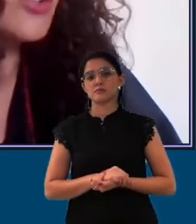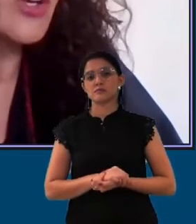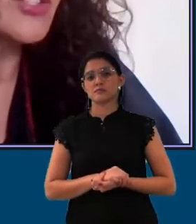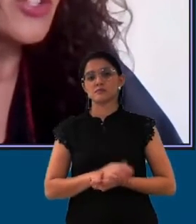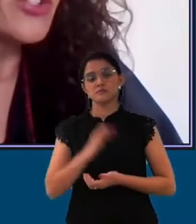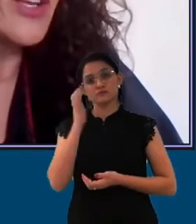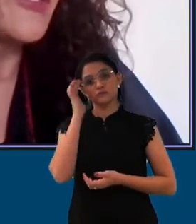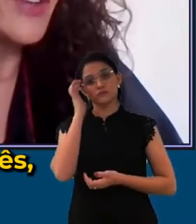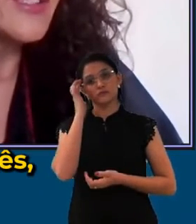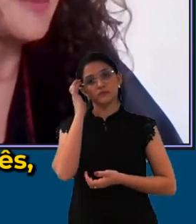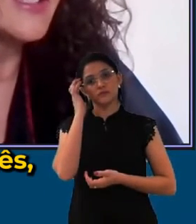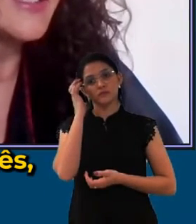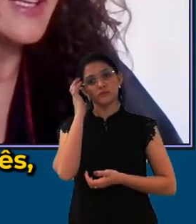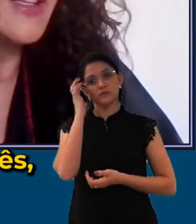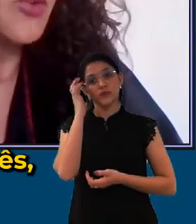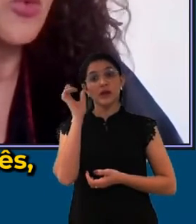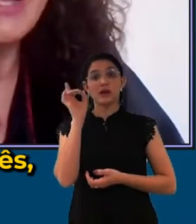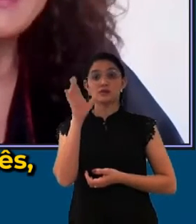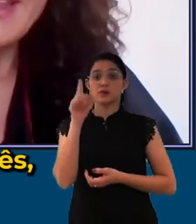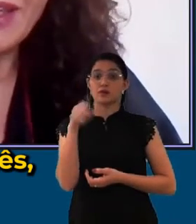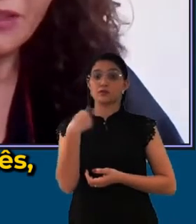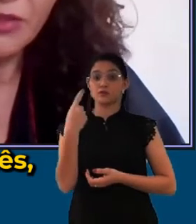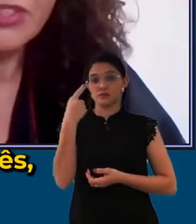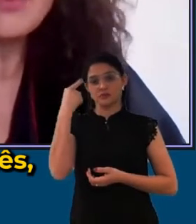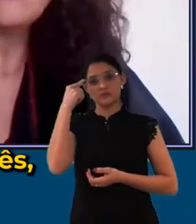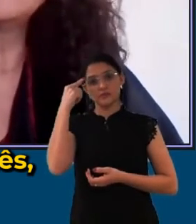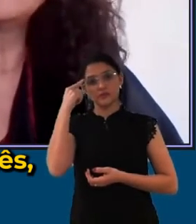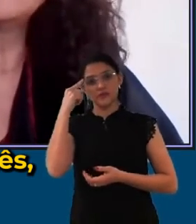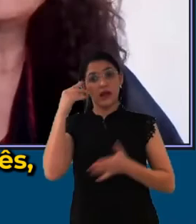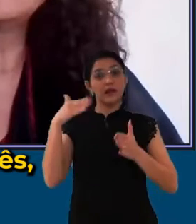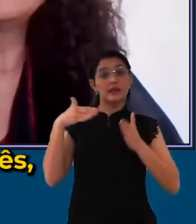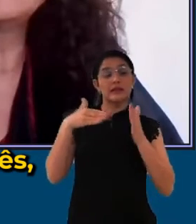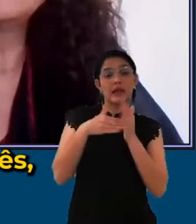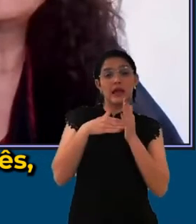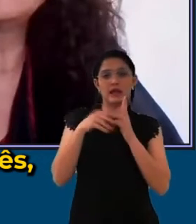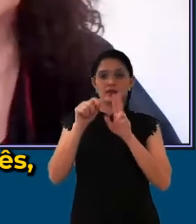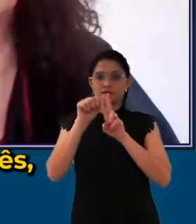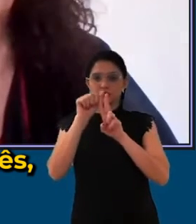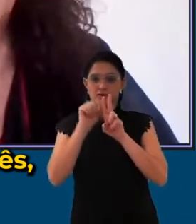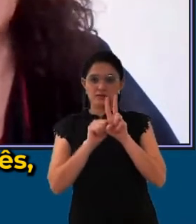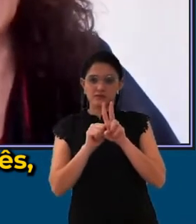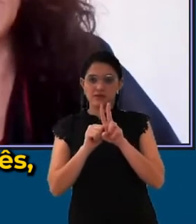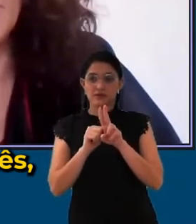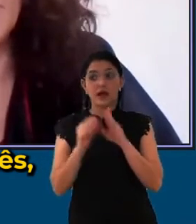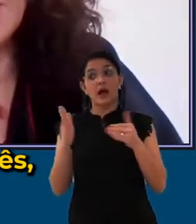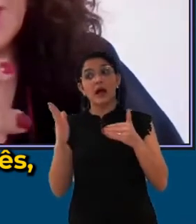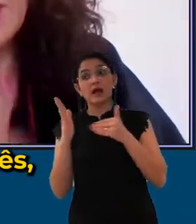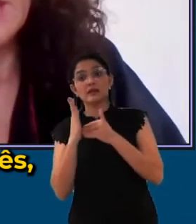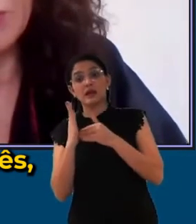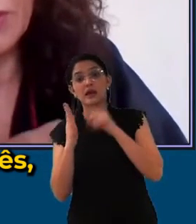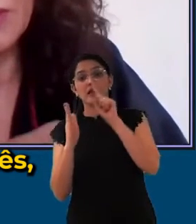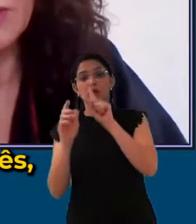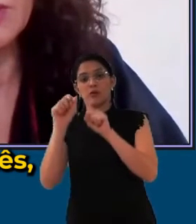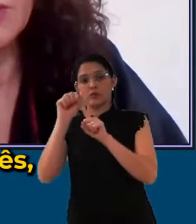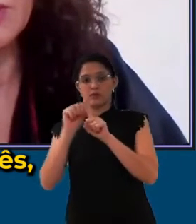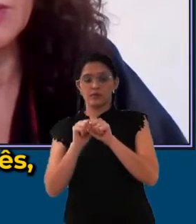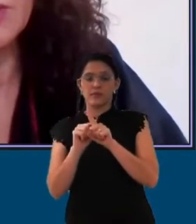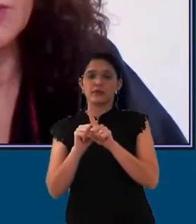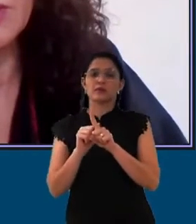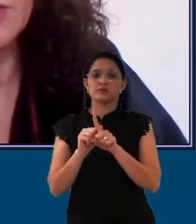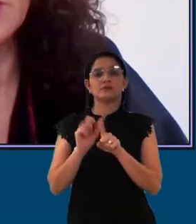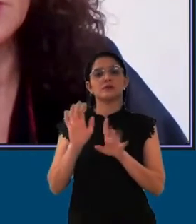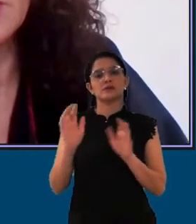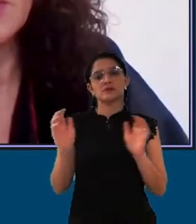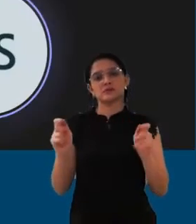Só a gente flexibilizaria com até 2 meses, até 1 mês, porque aí facilitaria para